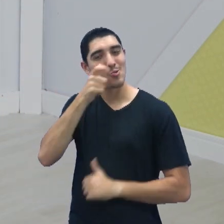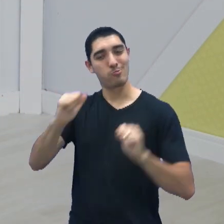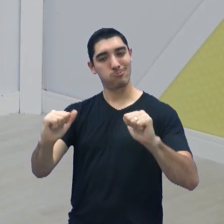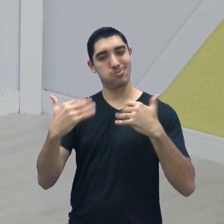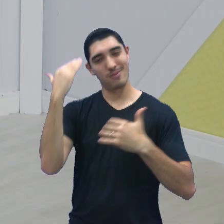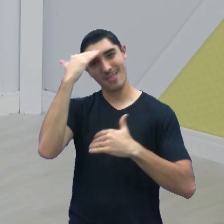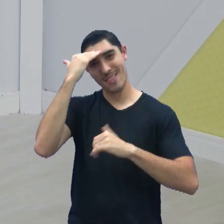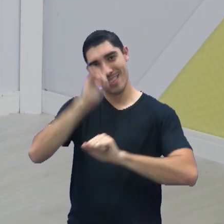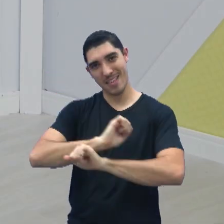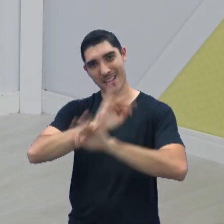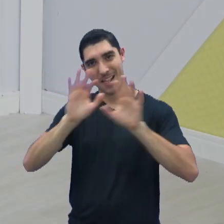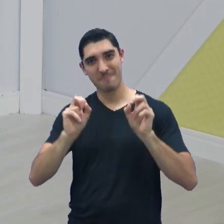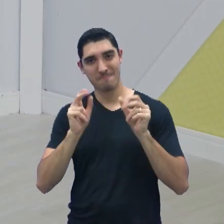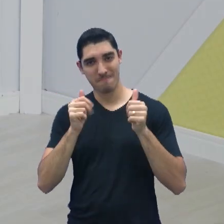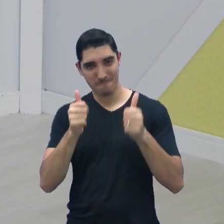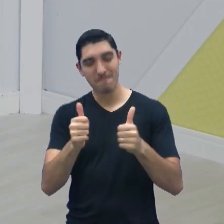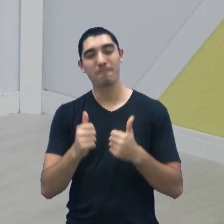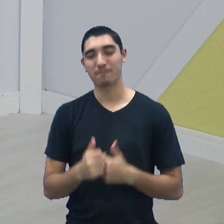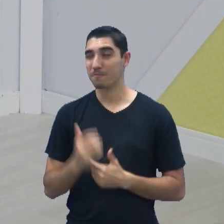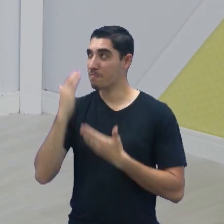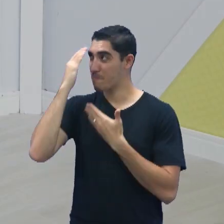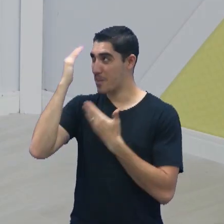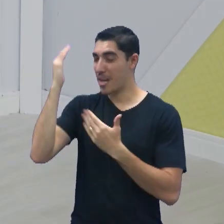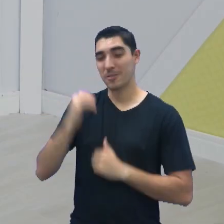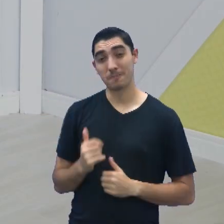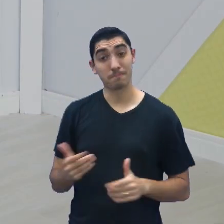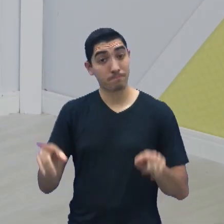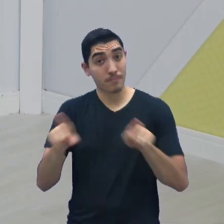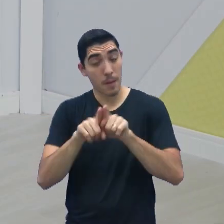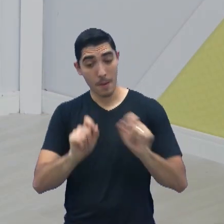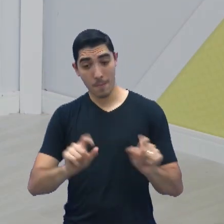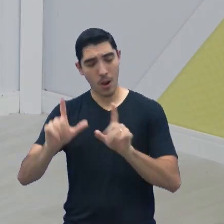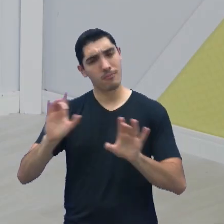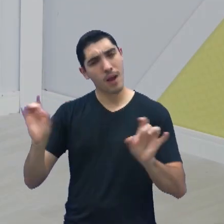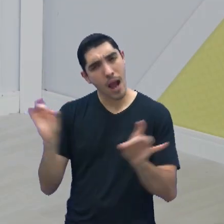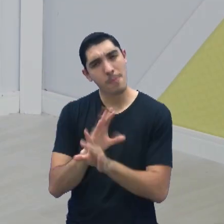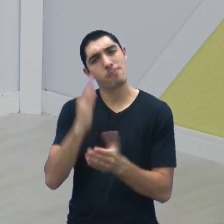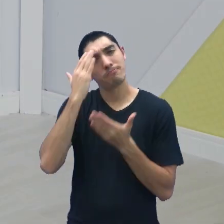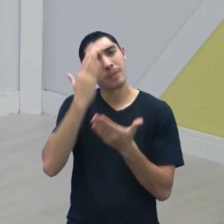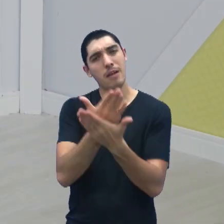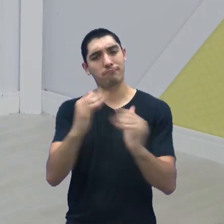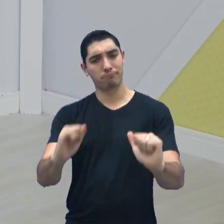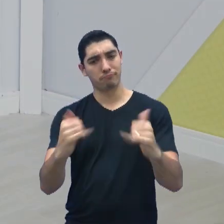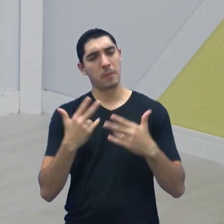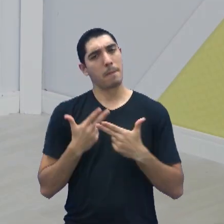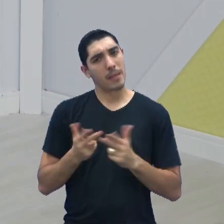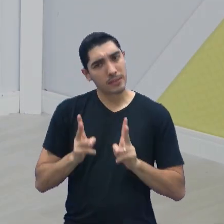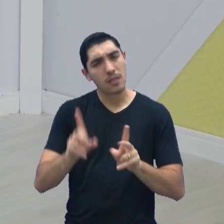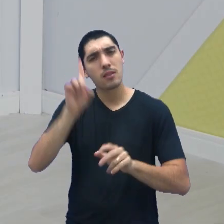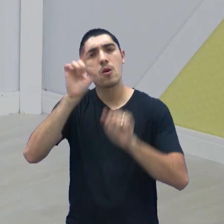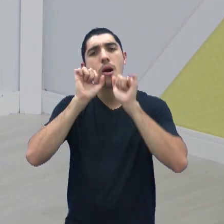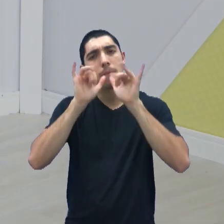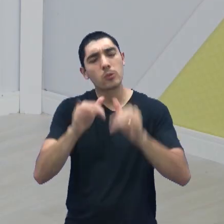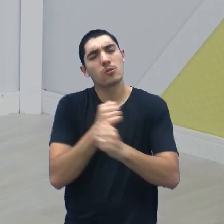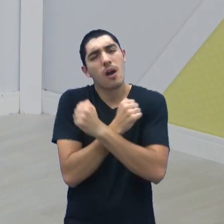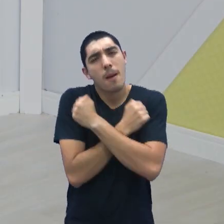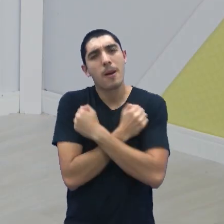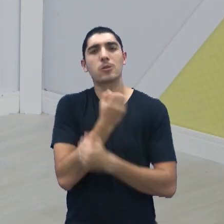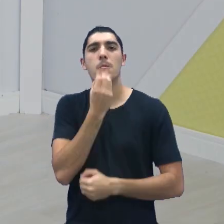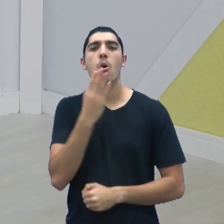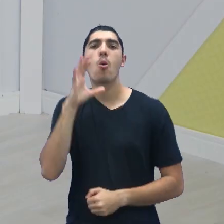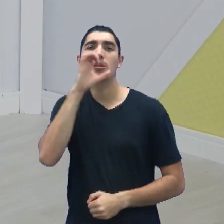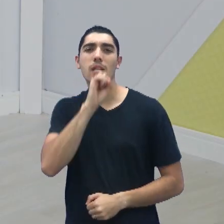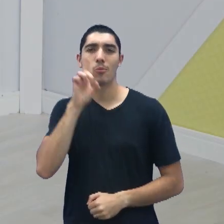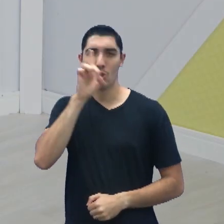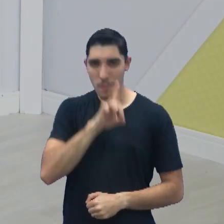acompanha o nosso programa. Nós vamos chegando ao final do Hora de hoje, agradecendo a sua audiência, a sua paciência, fique com Deus, um grande abraço, ótimo final de semana.